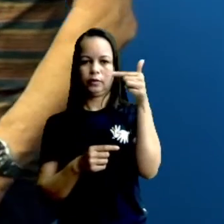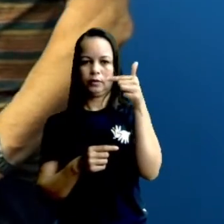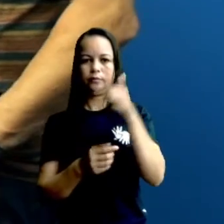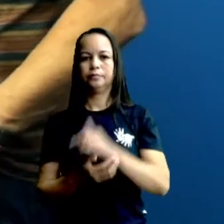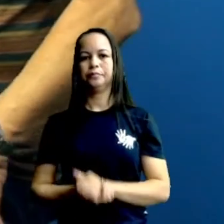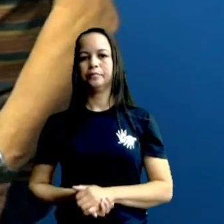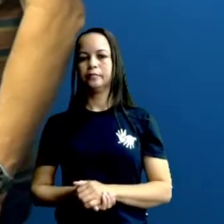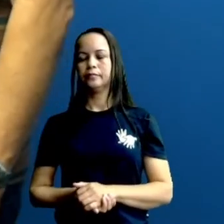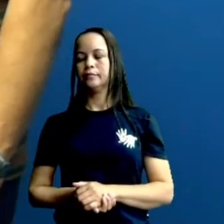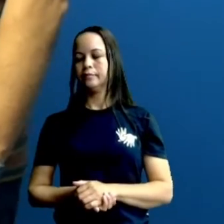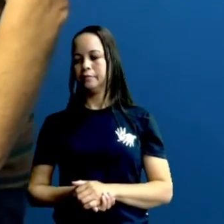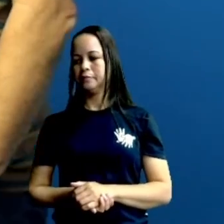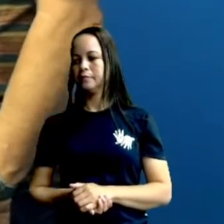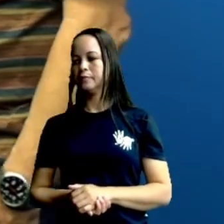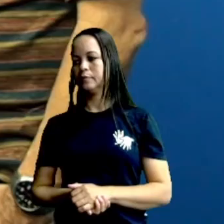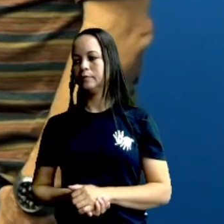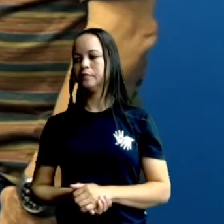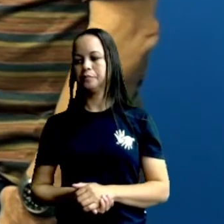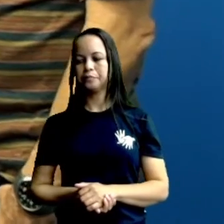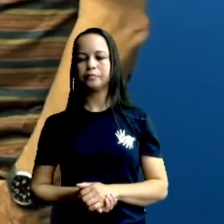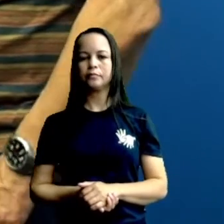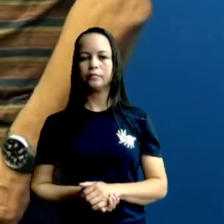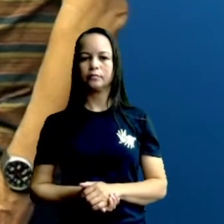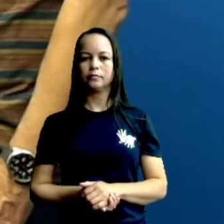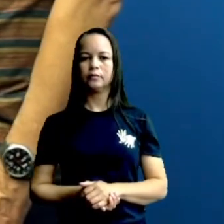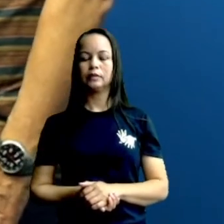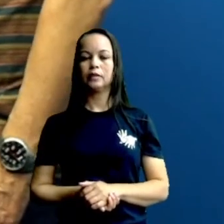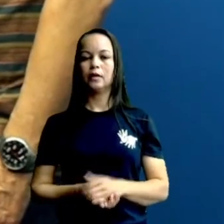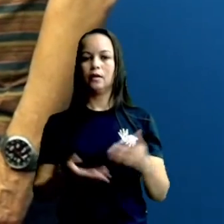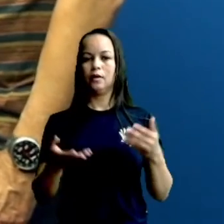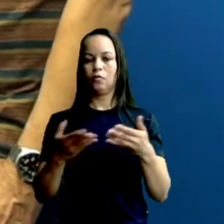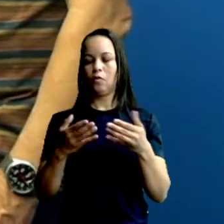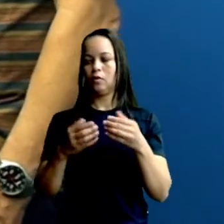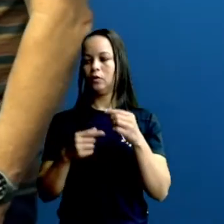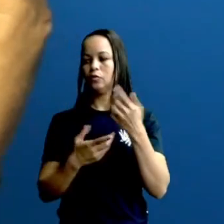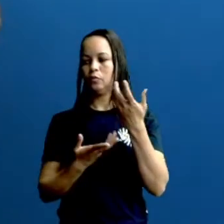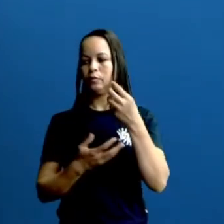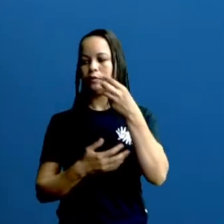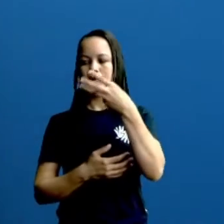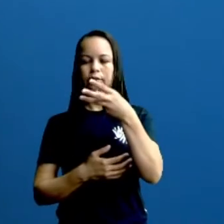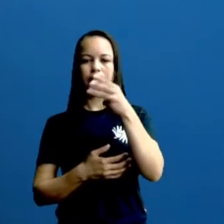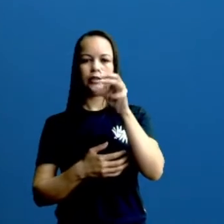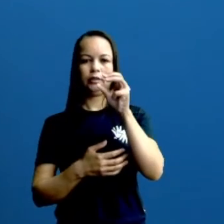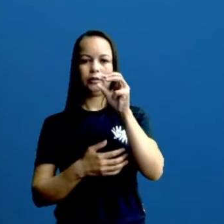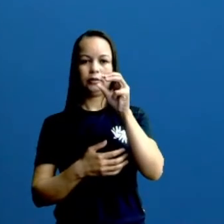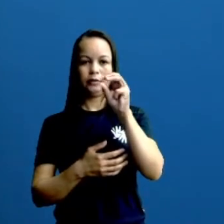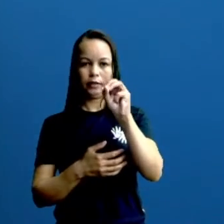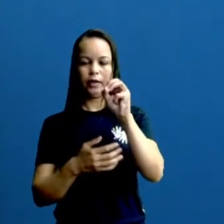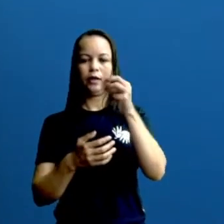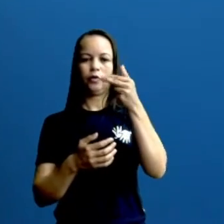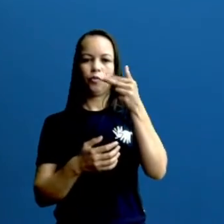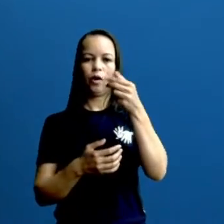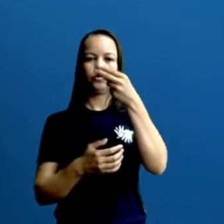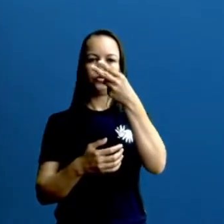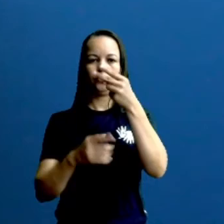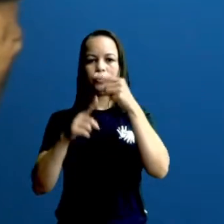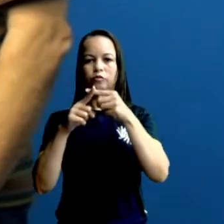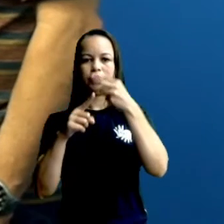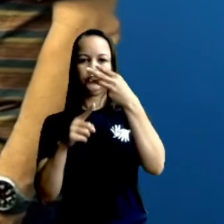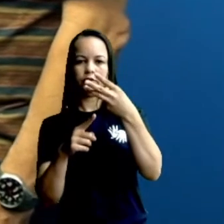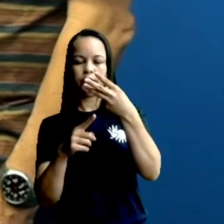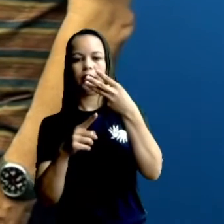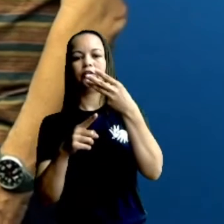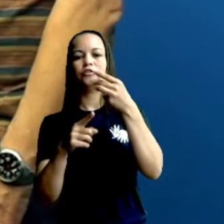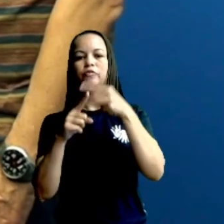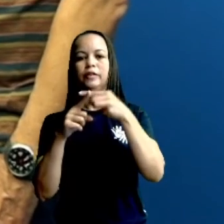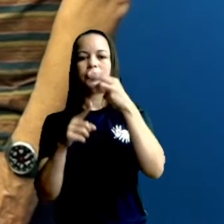Vamos colocar aqui os números agora, um embaixo do outro. O 30, que é 2 vezes 3 vezes 5. O